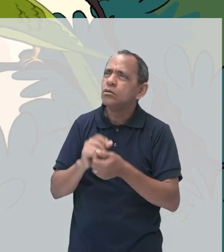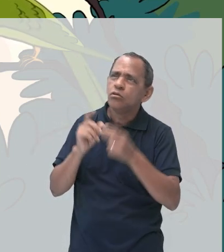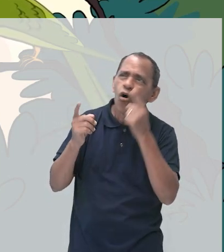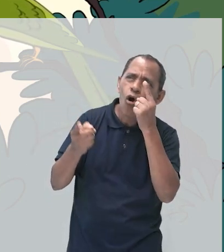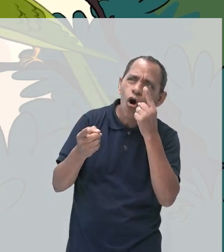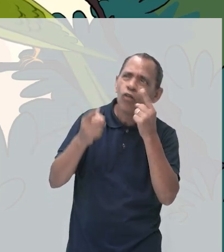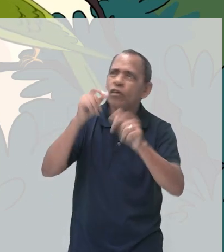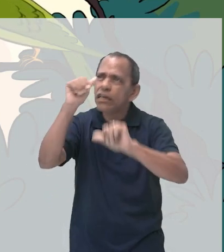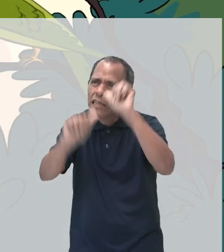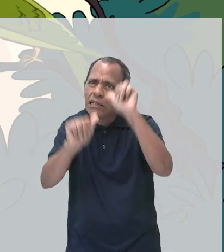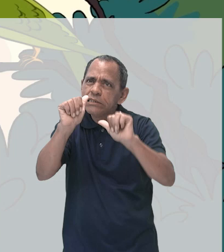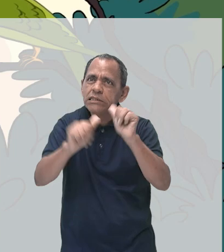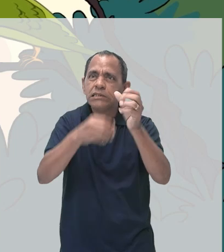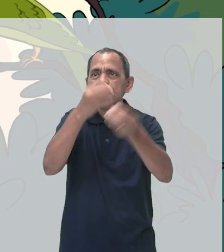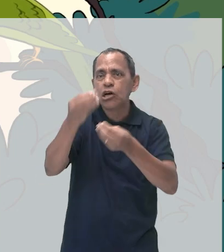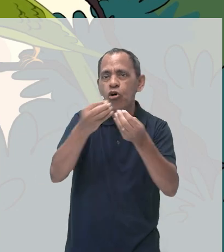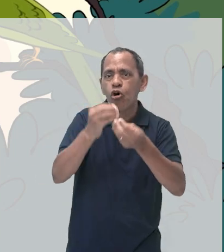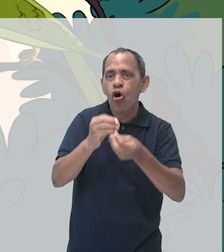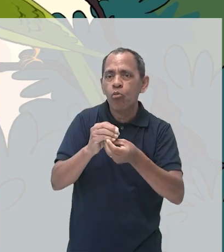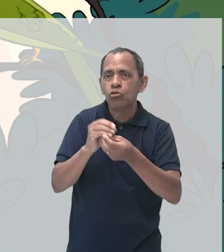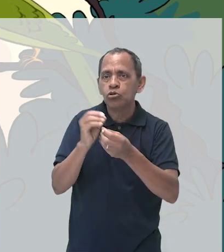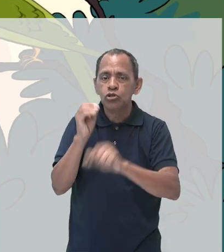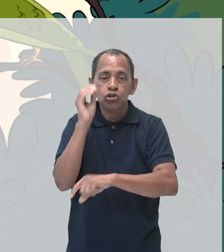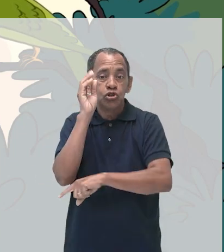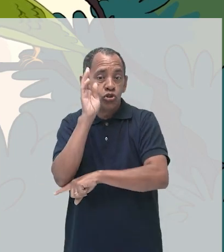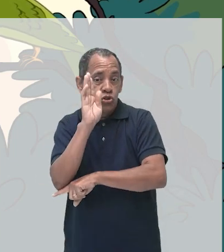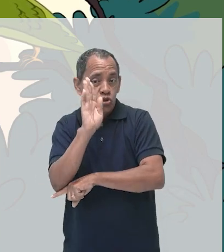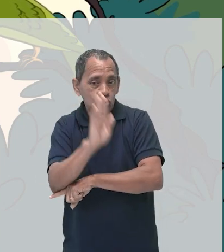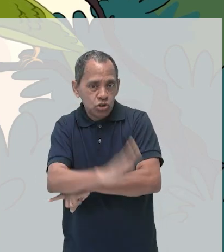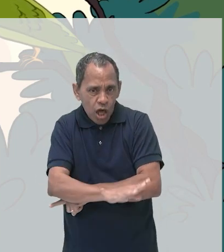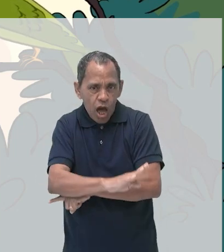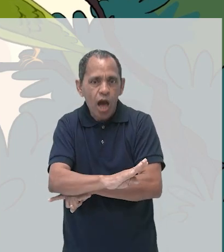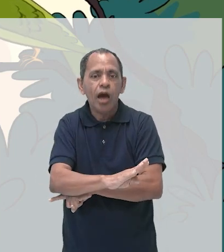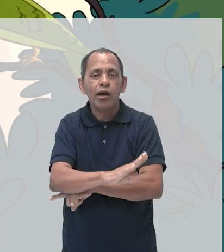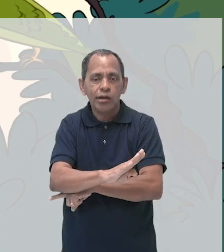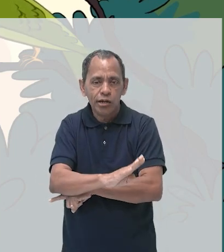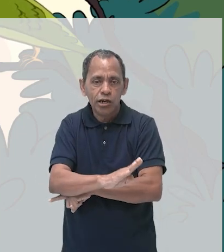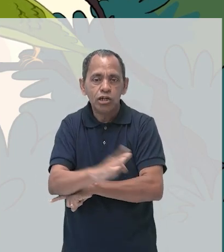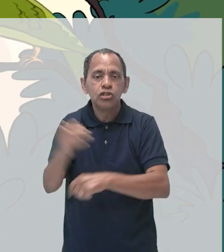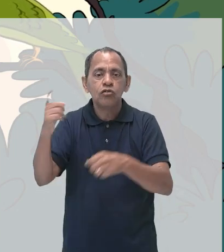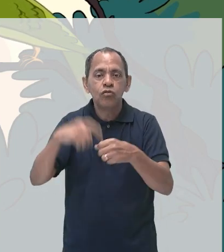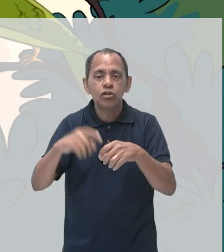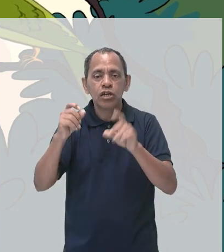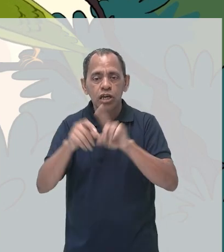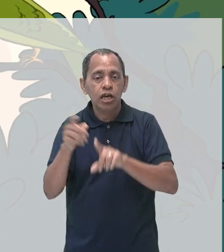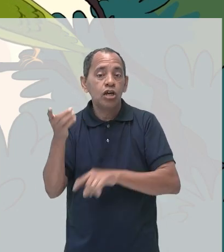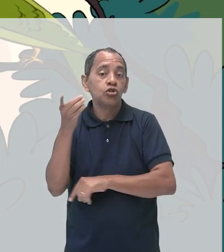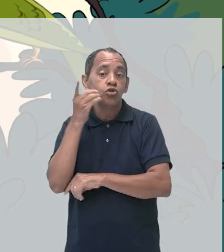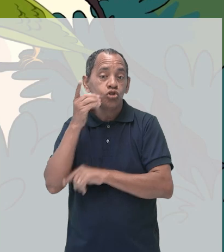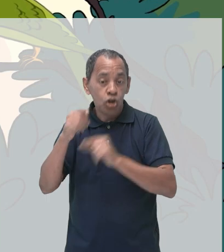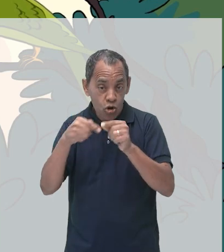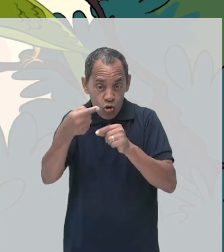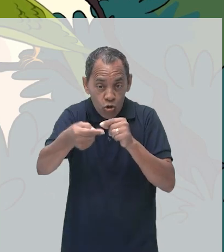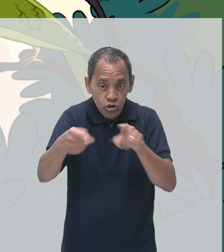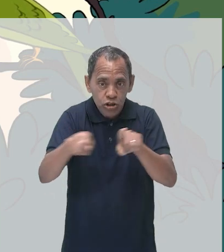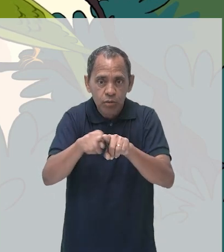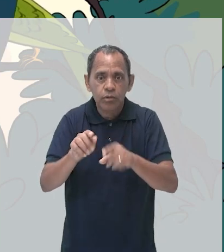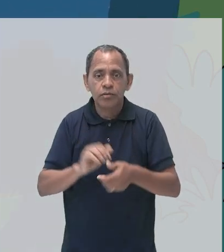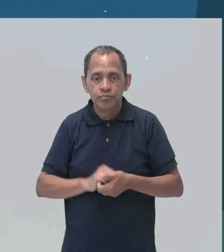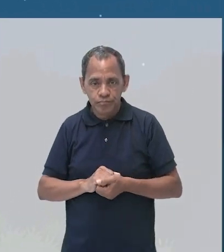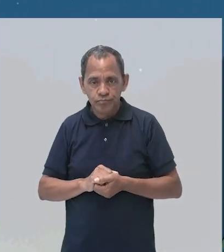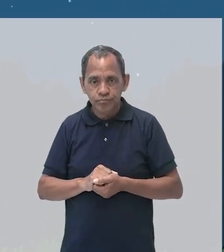que lugar. À tardinha se vai para voltar no dia seguinte, quando arrastará o mato morto até o